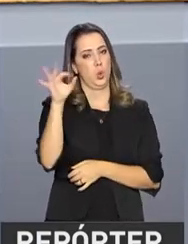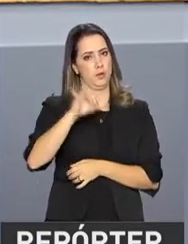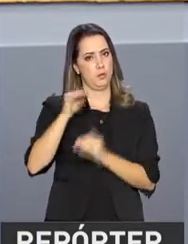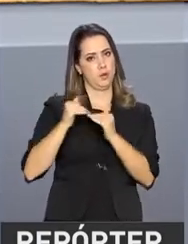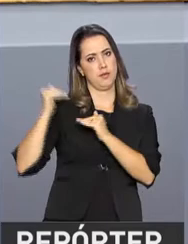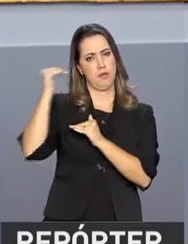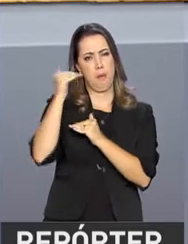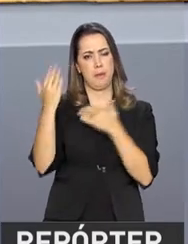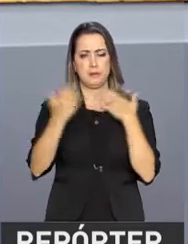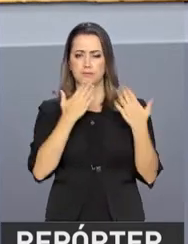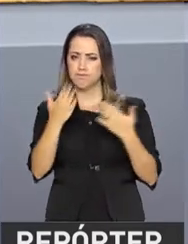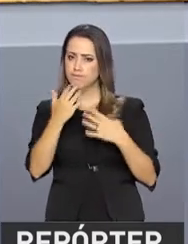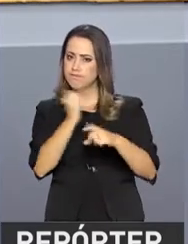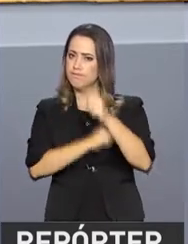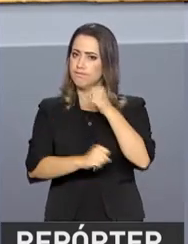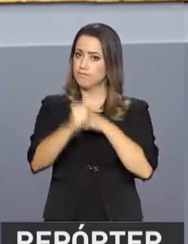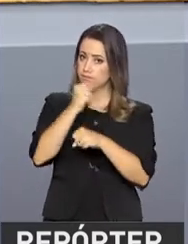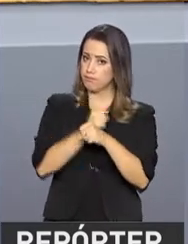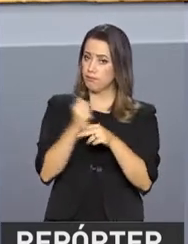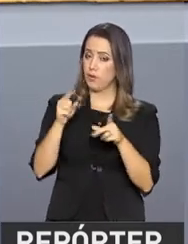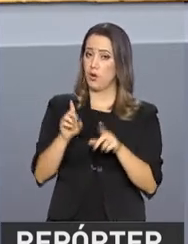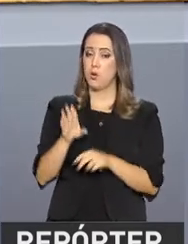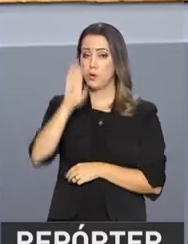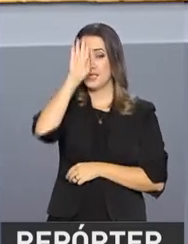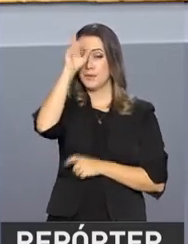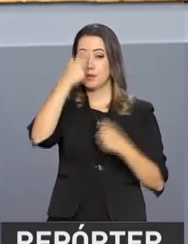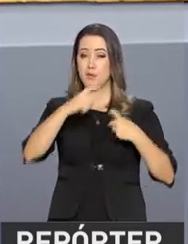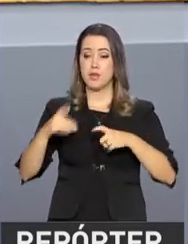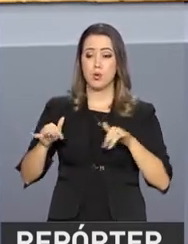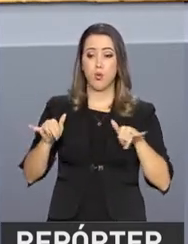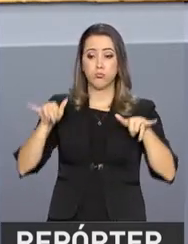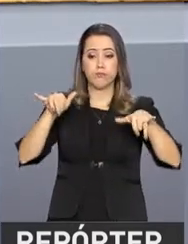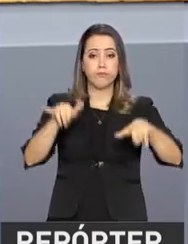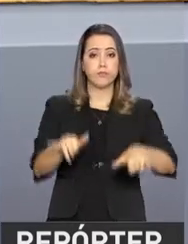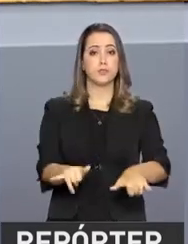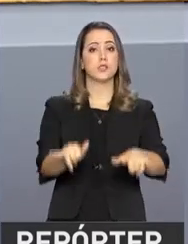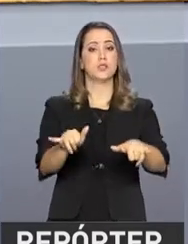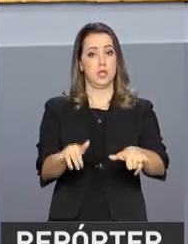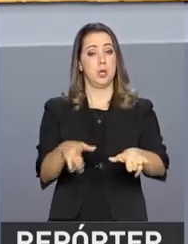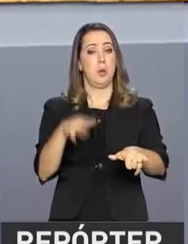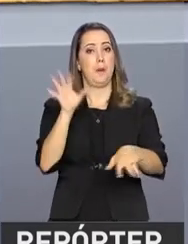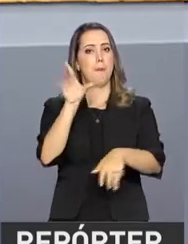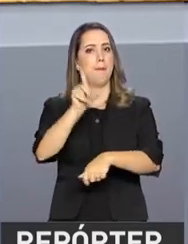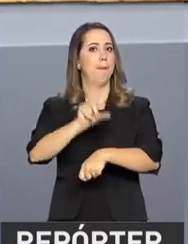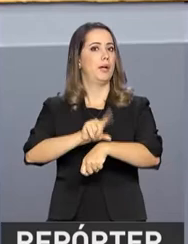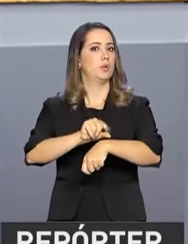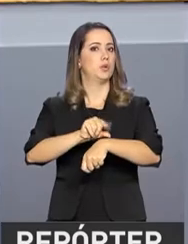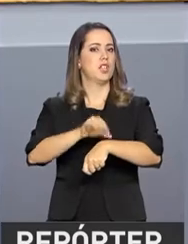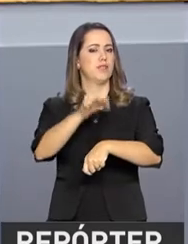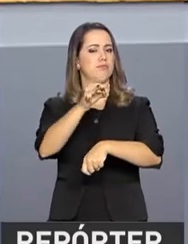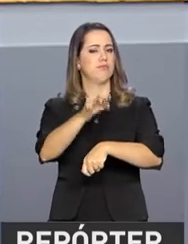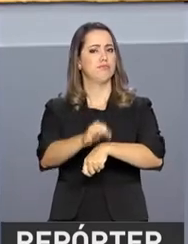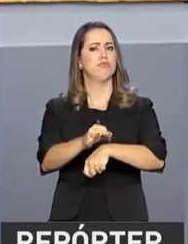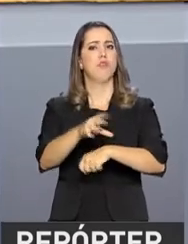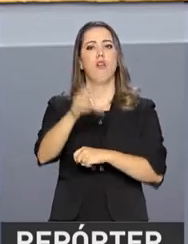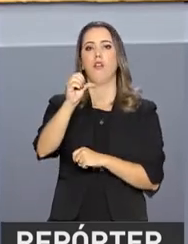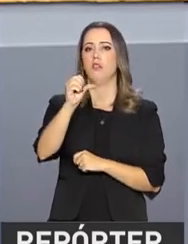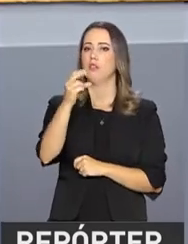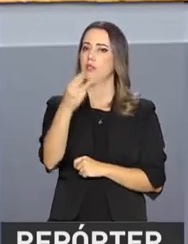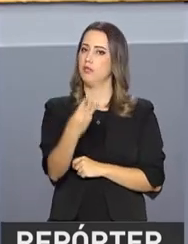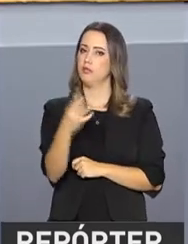em relação ao período anterior os principais aeroportos do país tiveram o nível de pontualidade nos vôos que chegou a